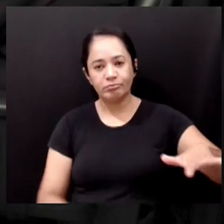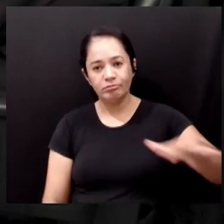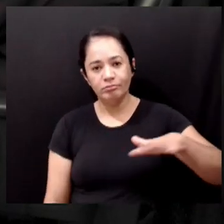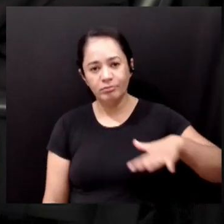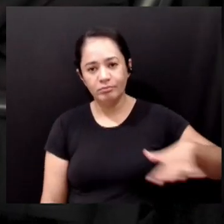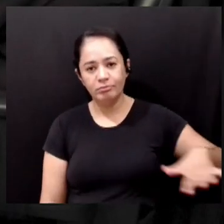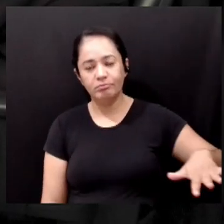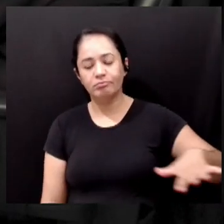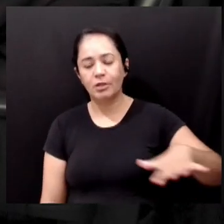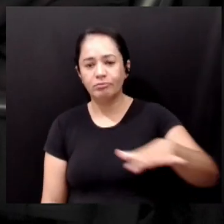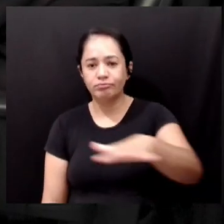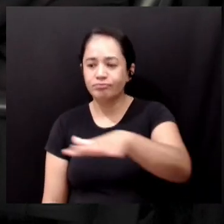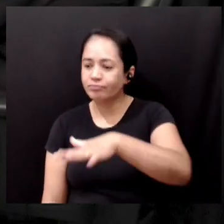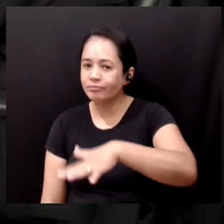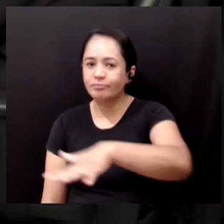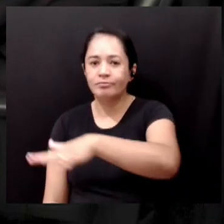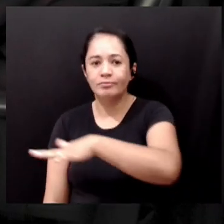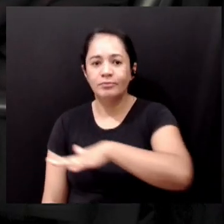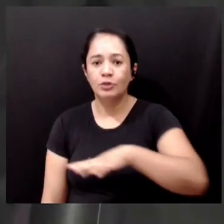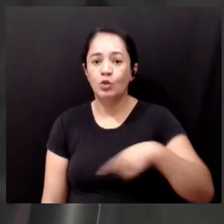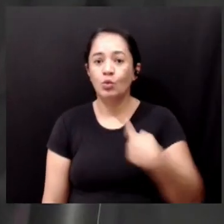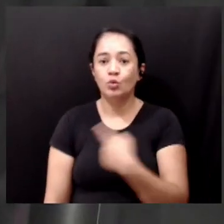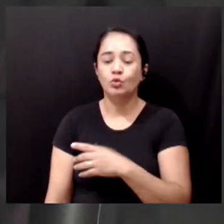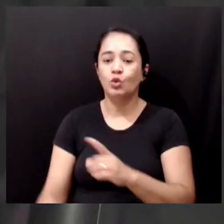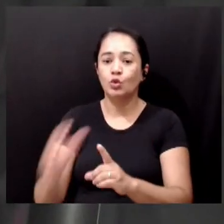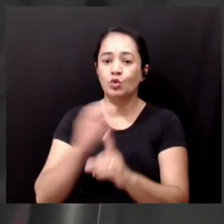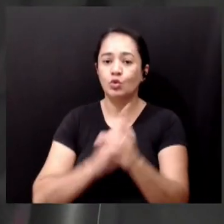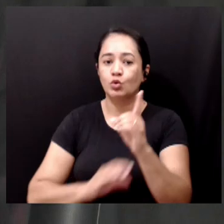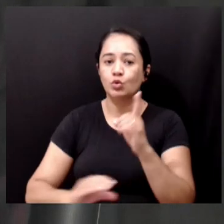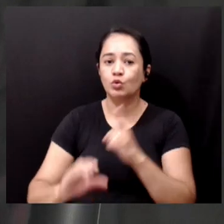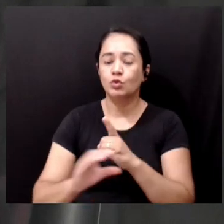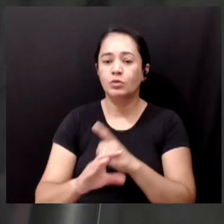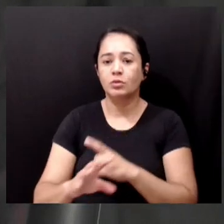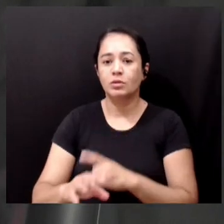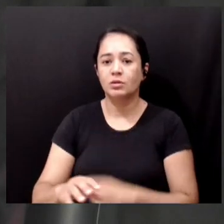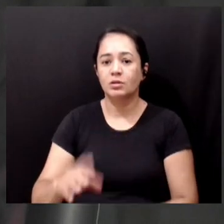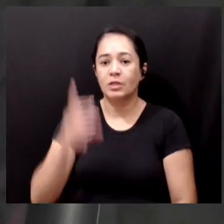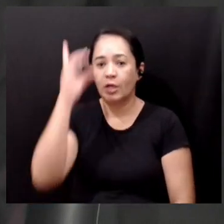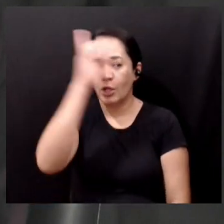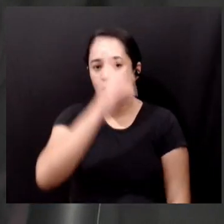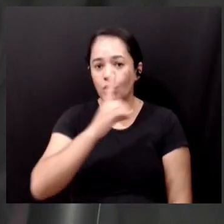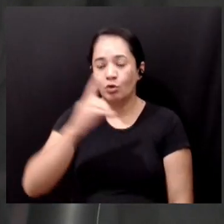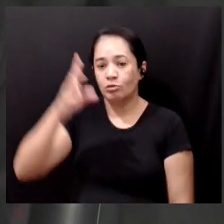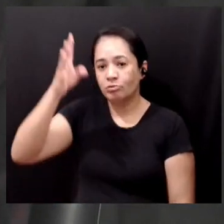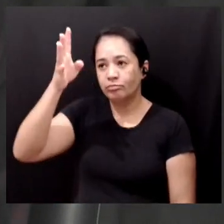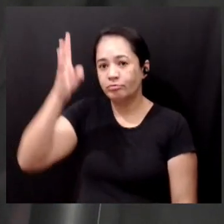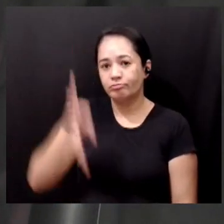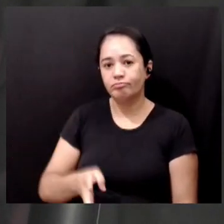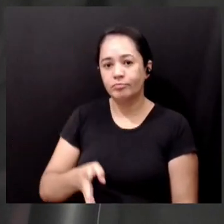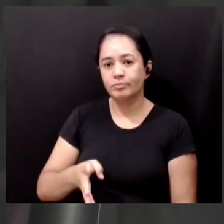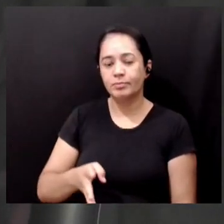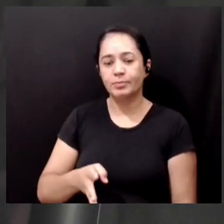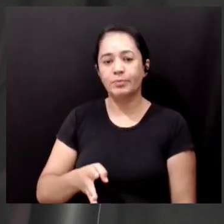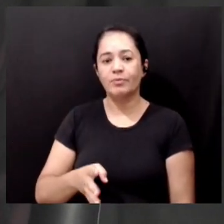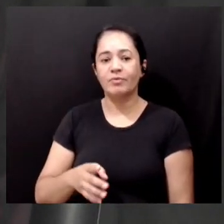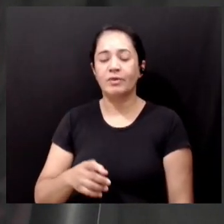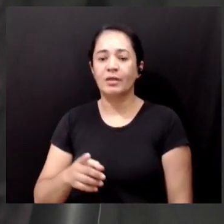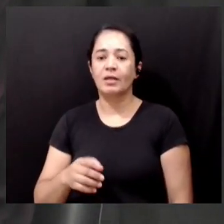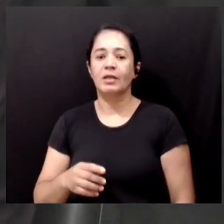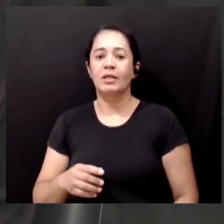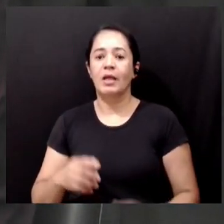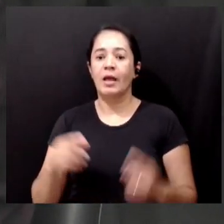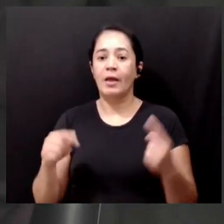o nosso culto do departamento é o 4º domingo de cada mês. Sim. Então, lá é dedicado especificamente para